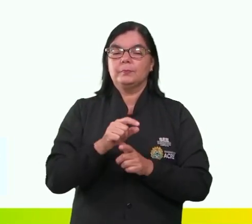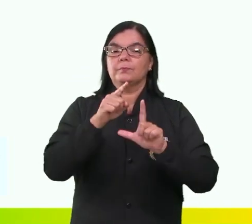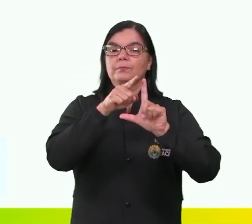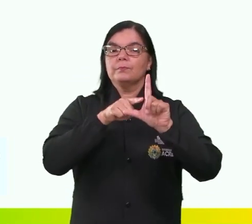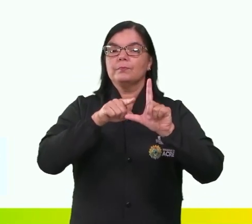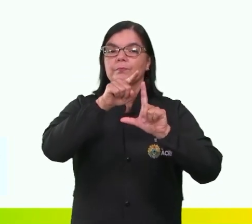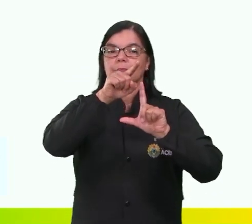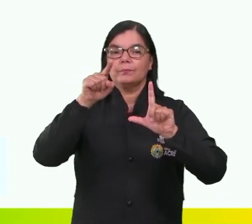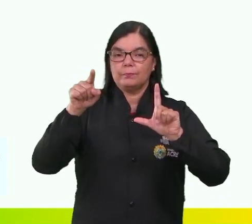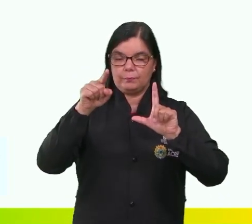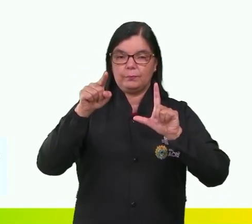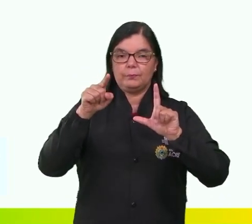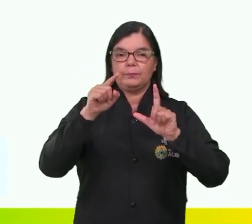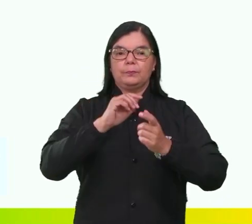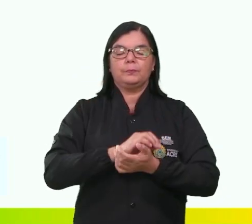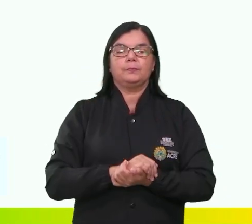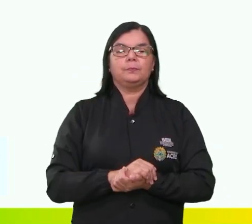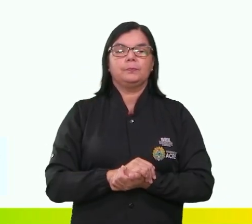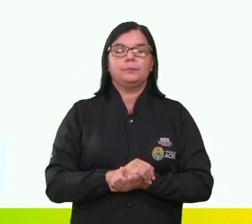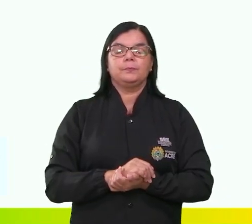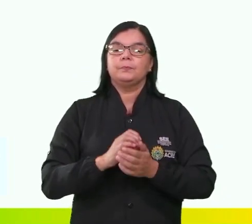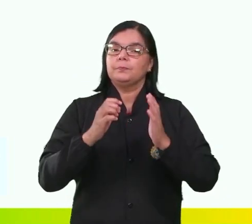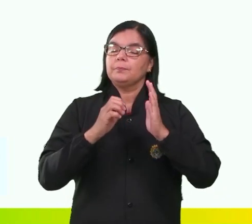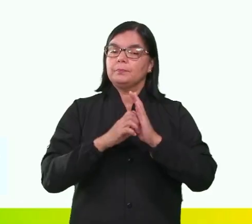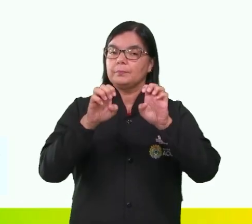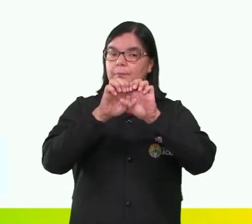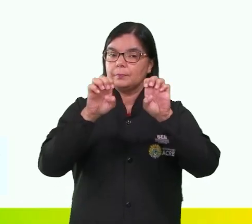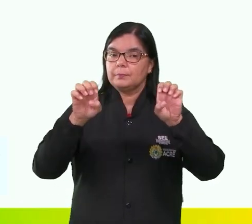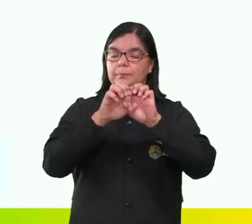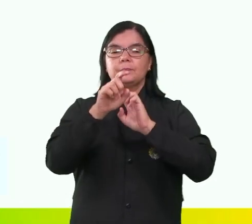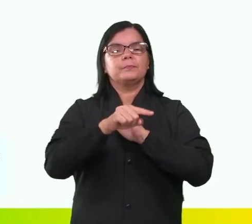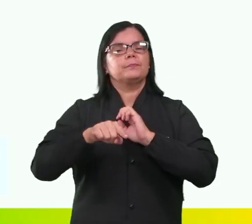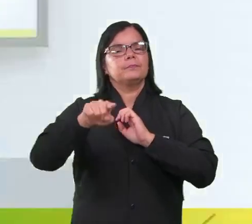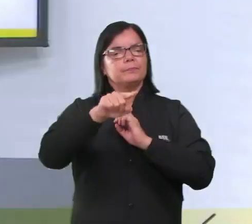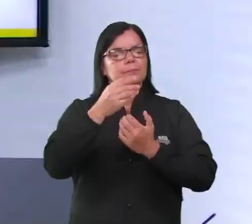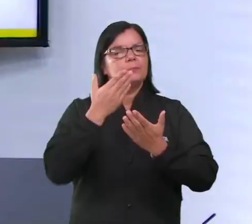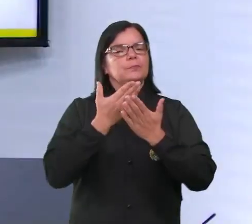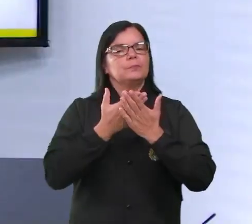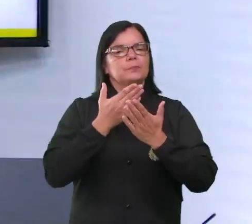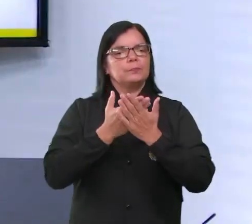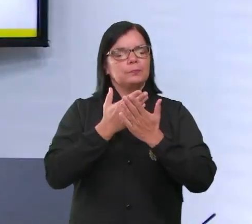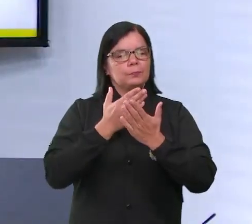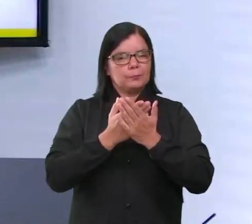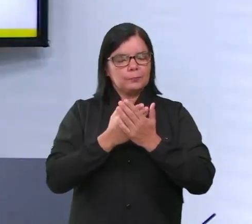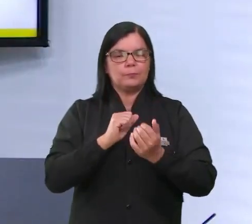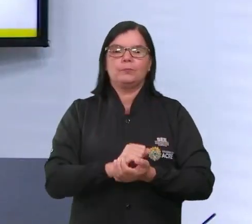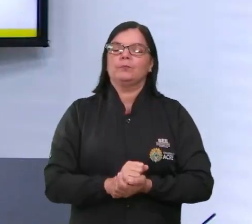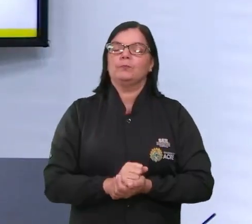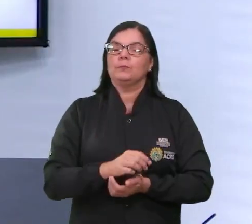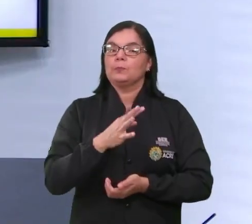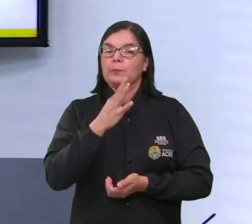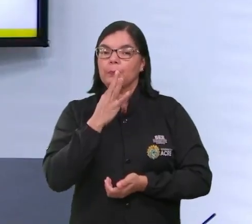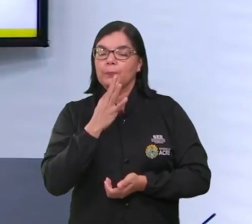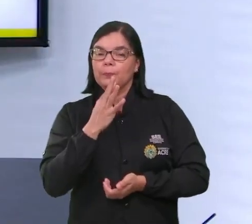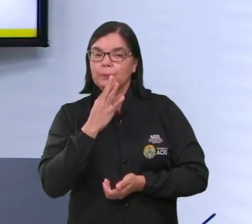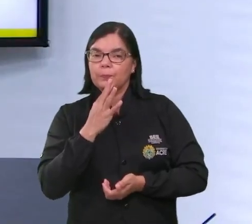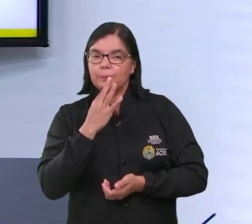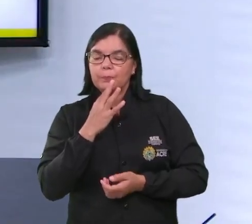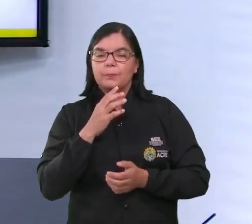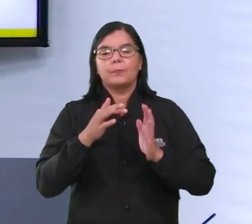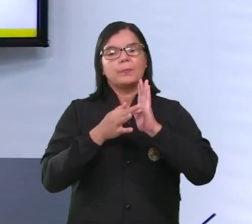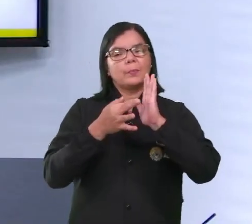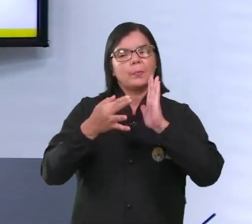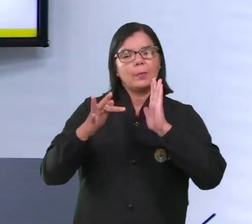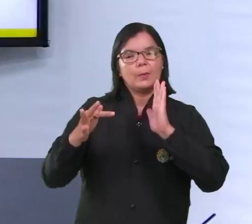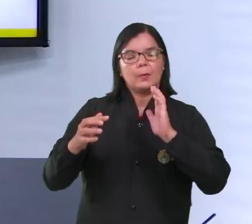raízes da equação. Você que estudou Bhaskara, que conhece aquela